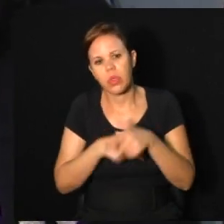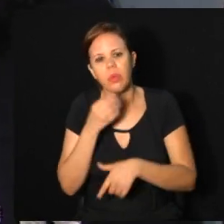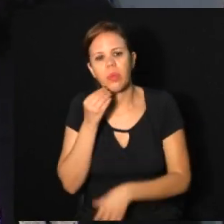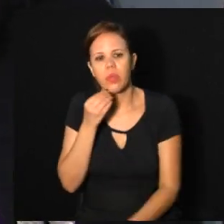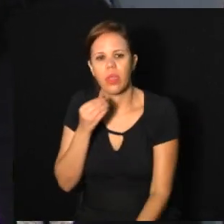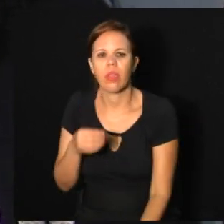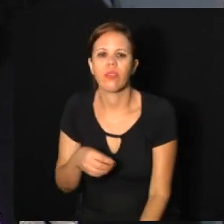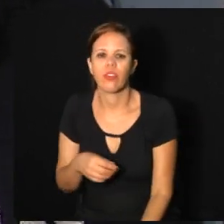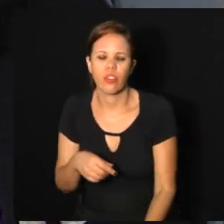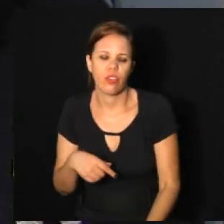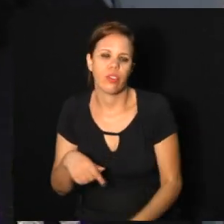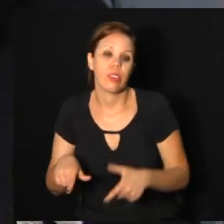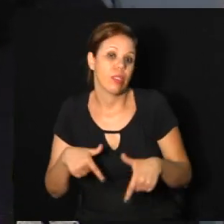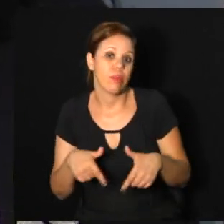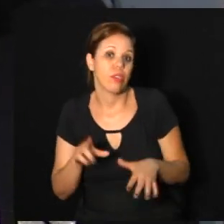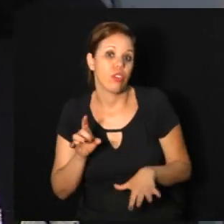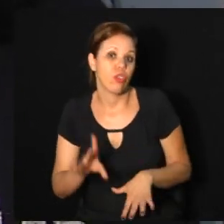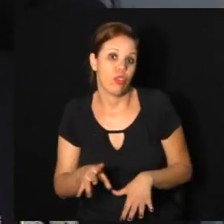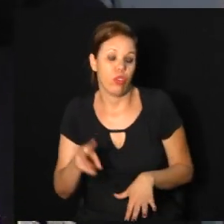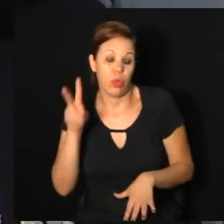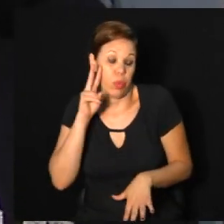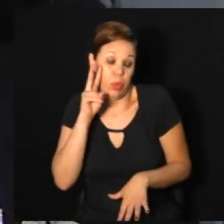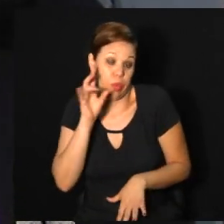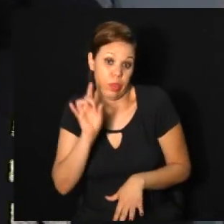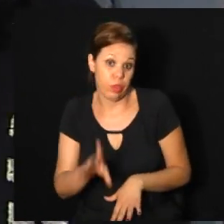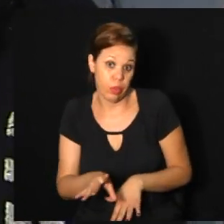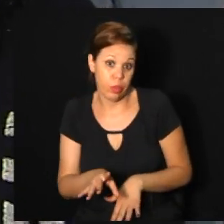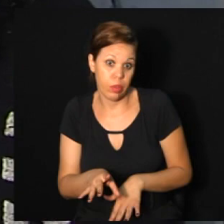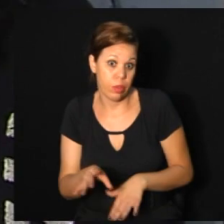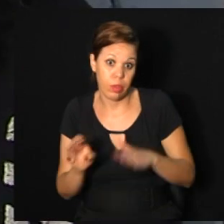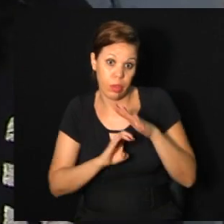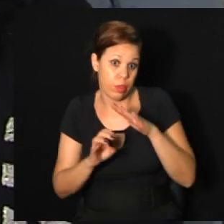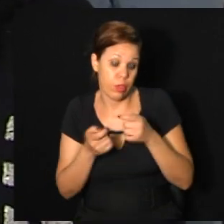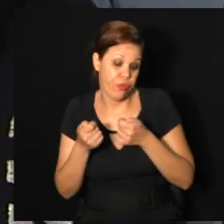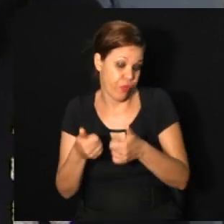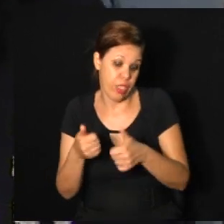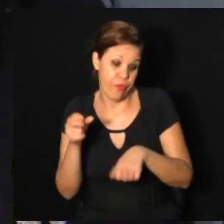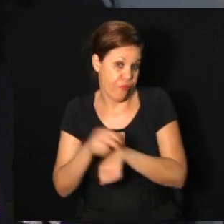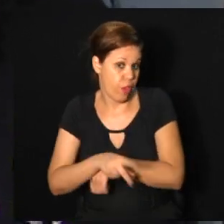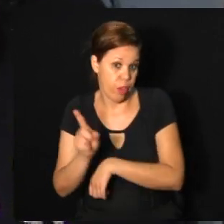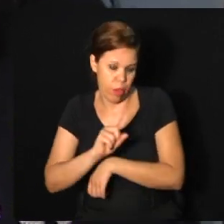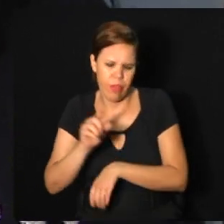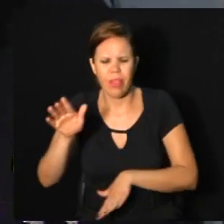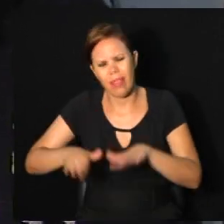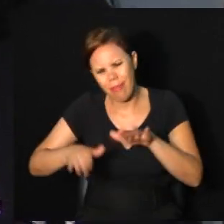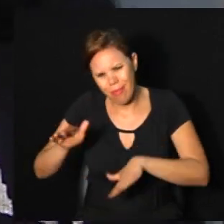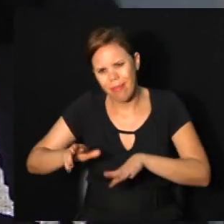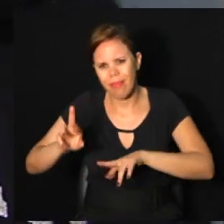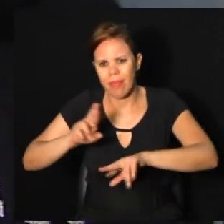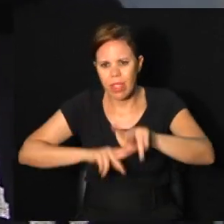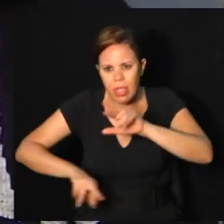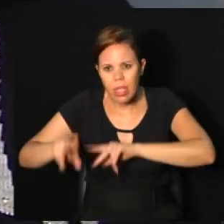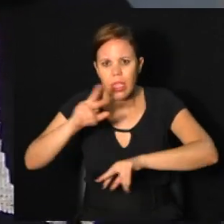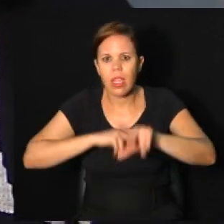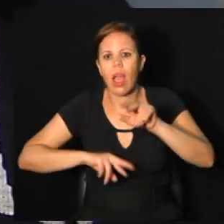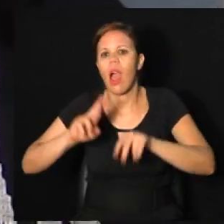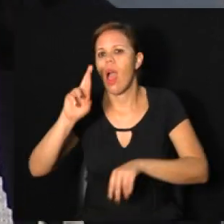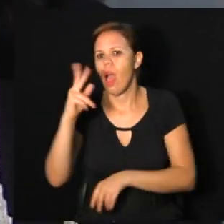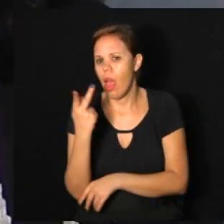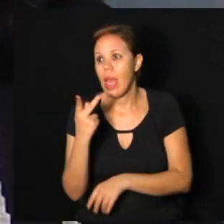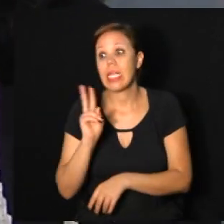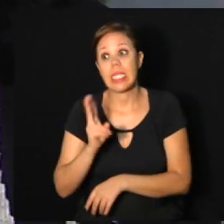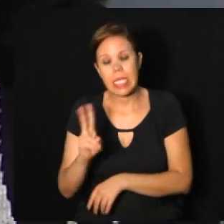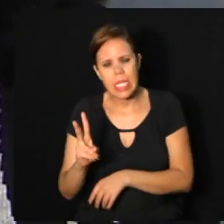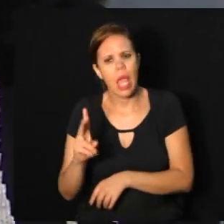emprego, não necessariamente é as segundas-feiras que as empresas mais ofertam vagas, né? Então isso varia muito, o trabalho de um RH é muito